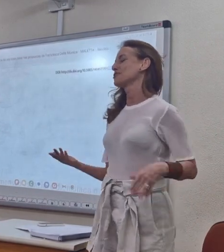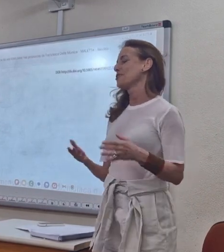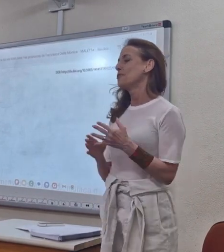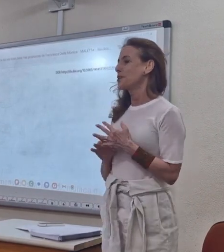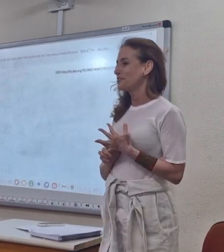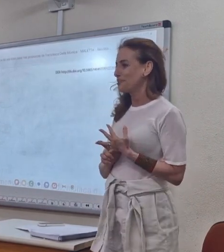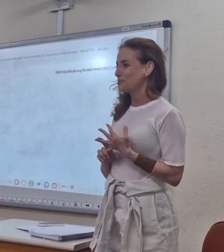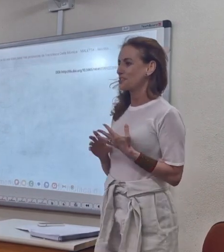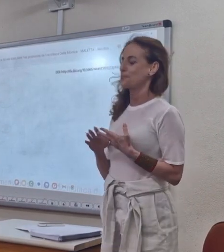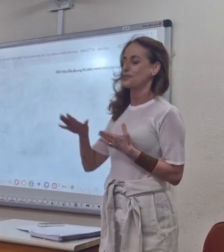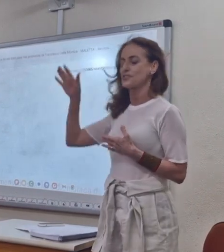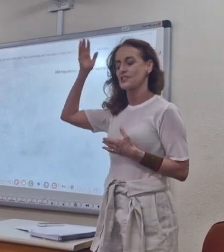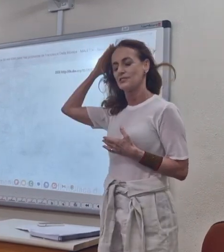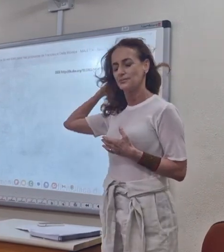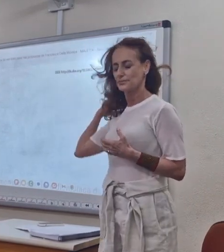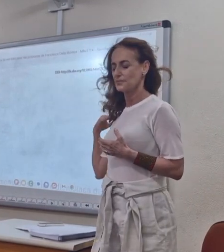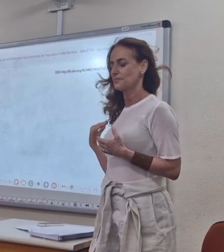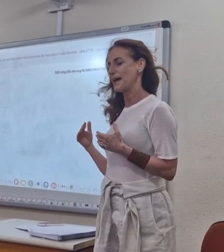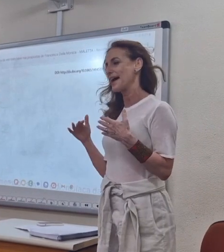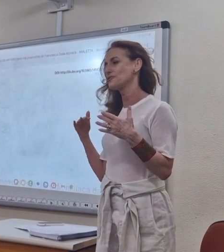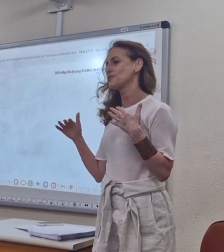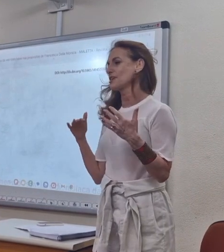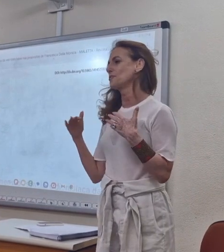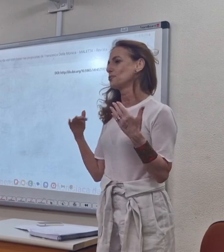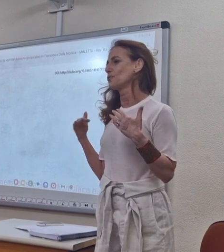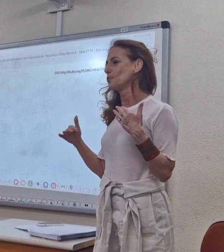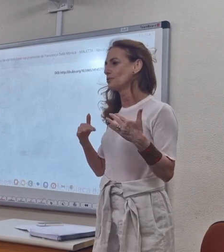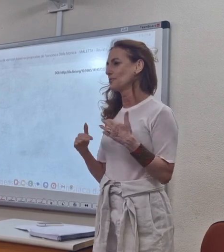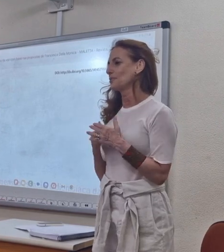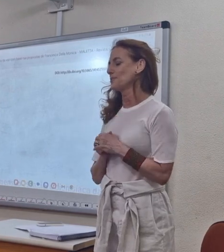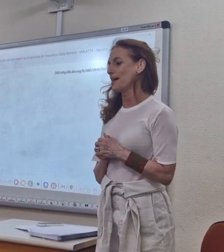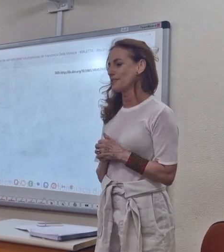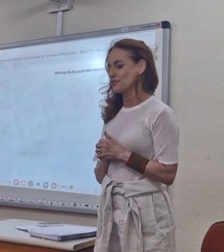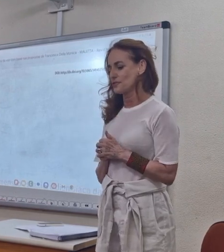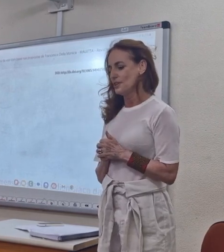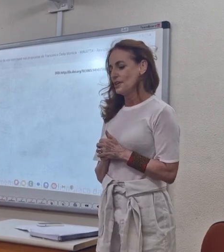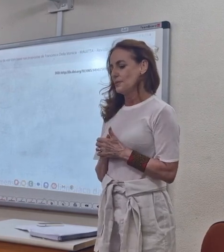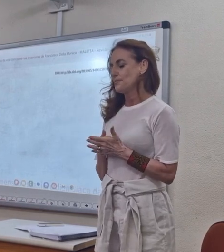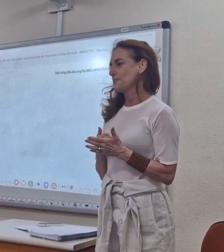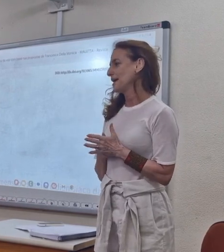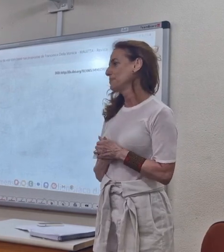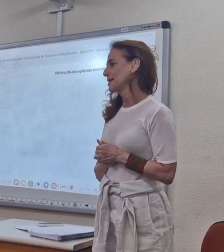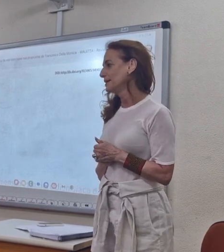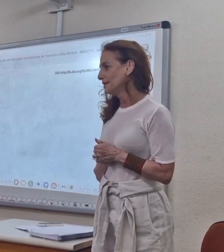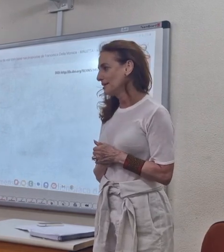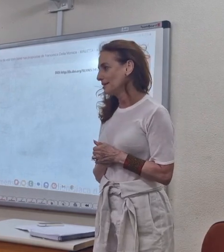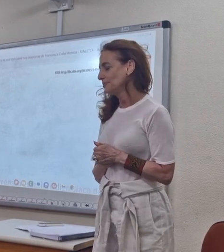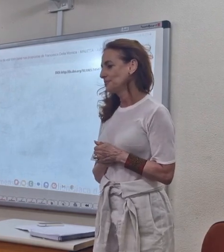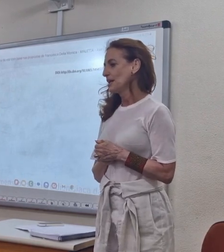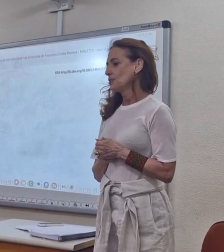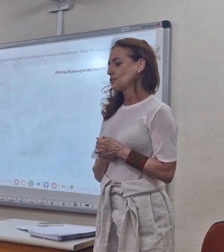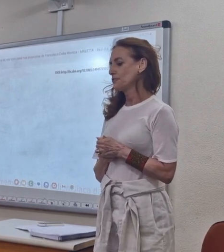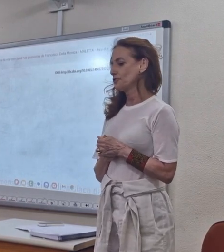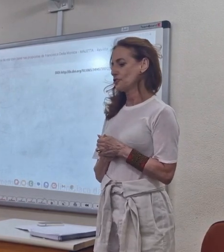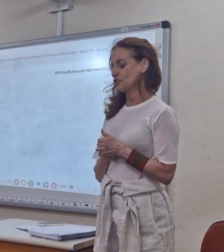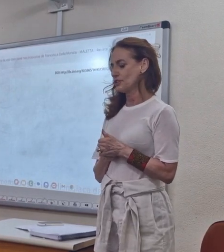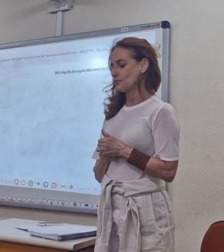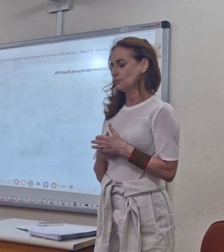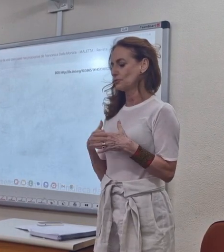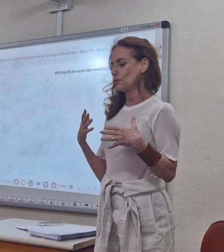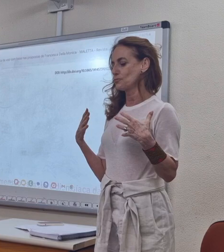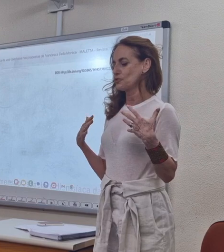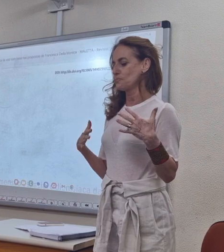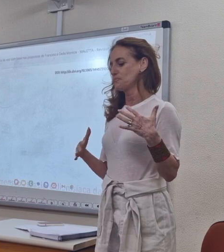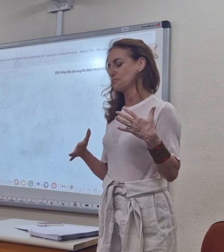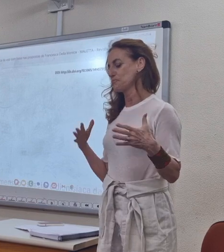Gostoso. Então, eu sou ruiva, meus cabelos são médios, nem muito longos, também médio. Pele branca, toda